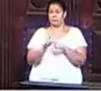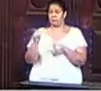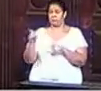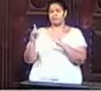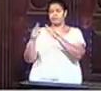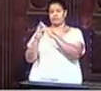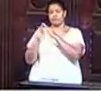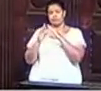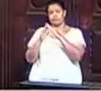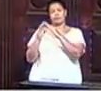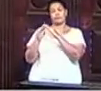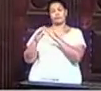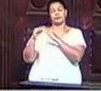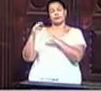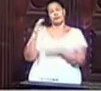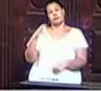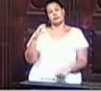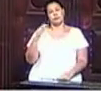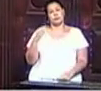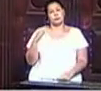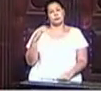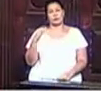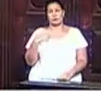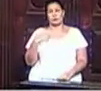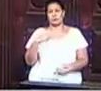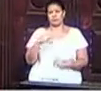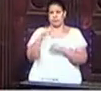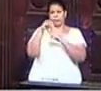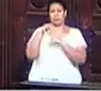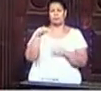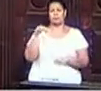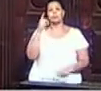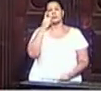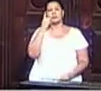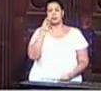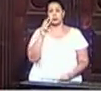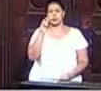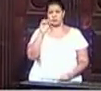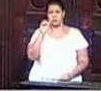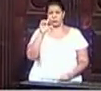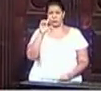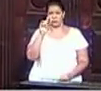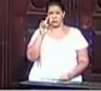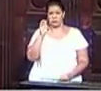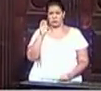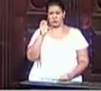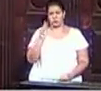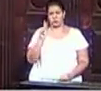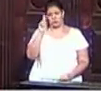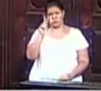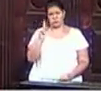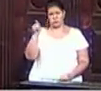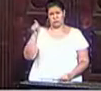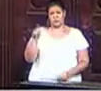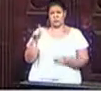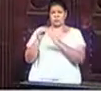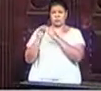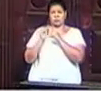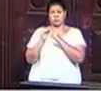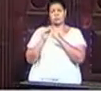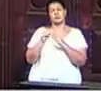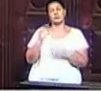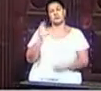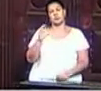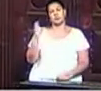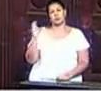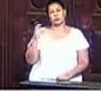colocou o deputado Valdec Carneiro, que eu estou me referenciando porque ele me acompanhou em todas essas ações, O morador de Niterói não tem, pelo edital